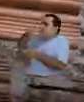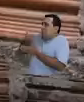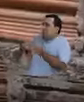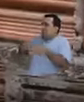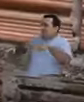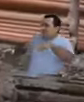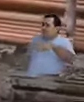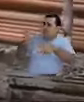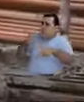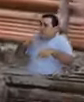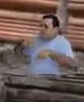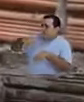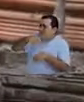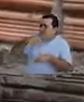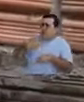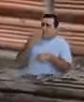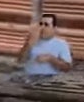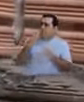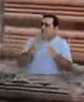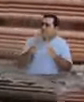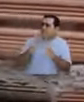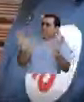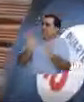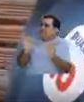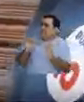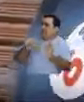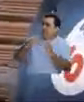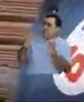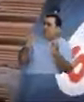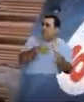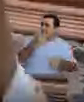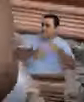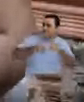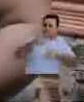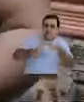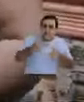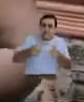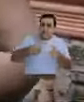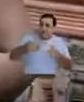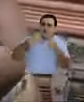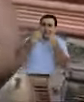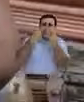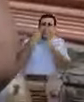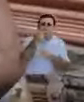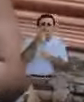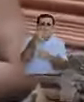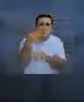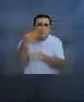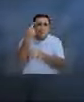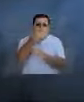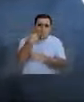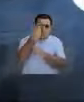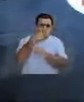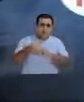minha perna, não ando mais, não vou até na porta da rua. Deixei de trabalhar, é que eu choro é 24